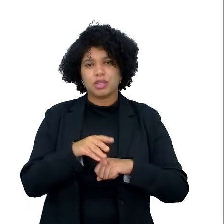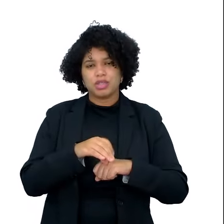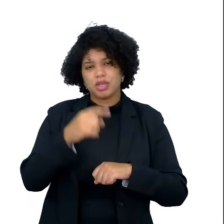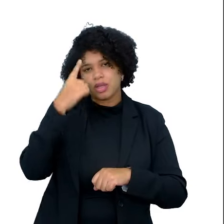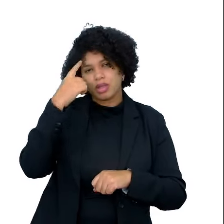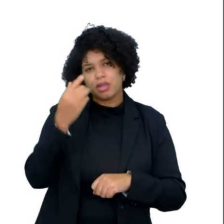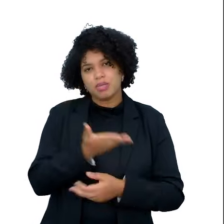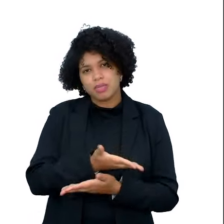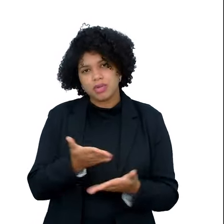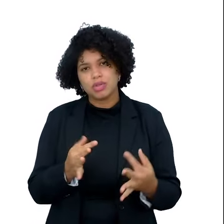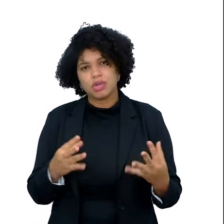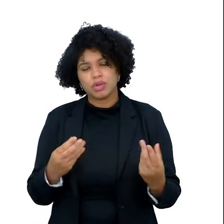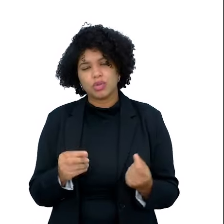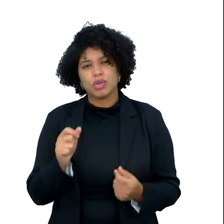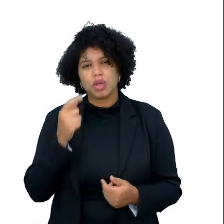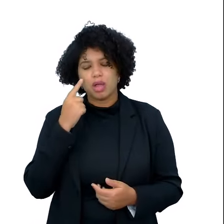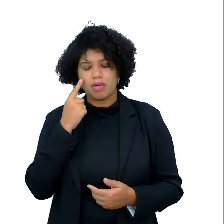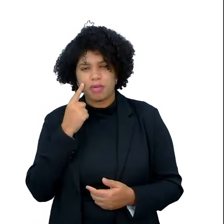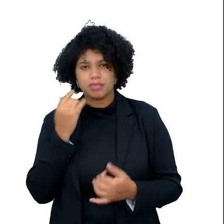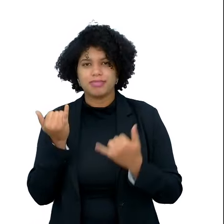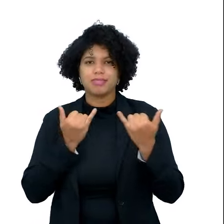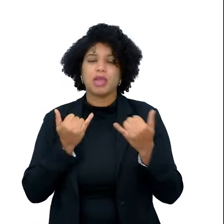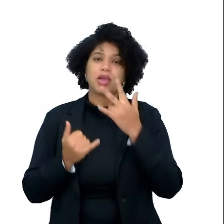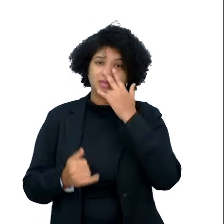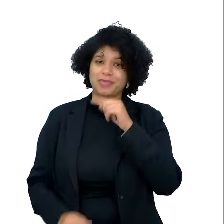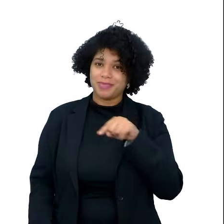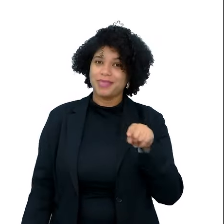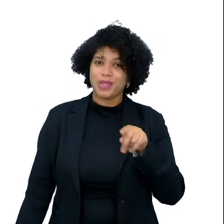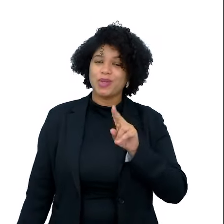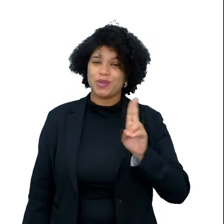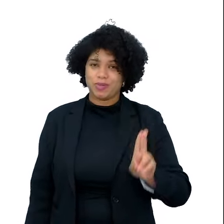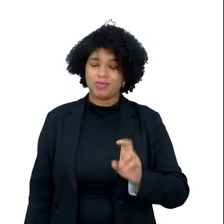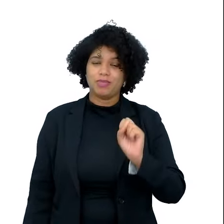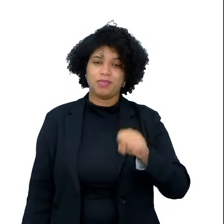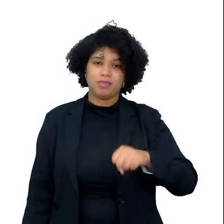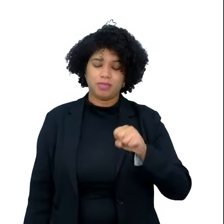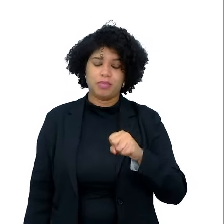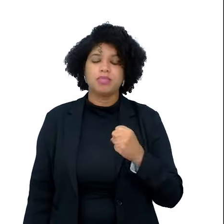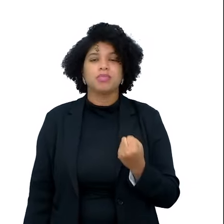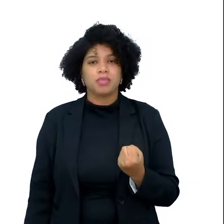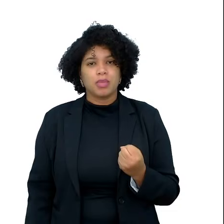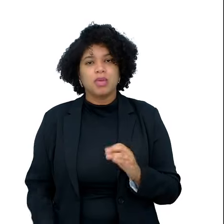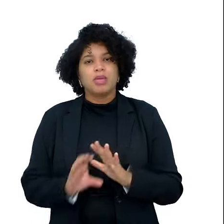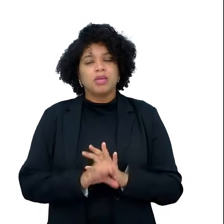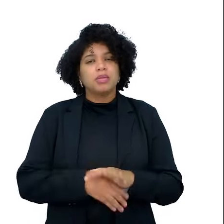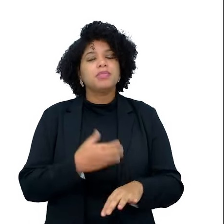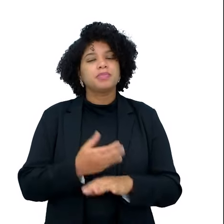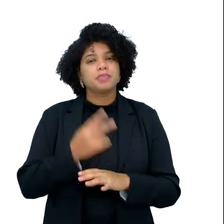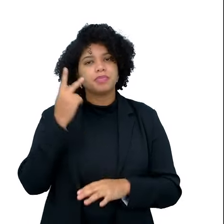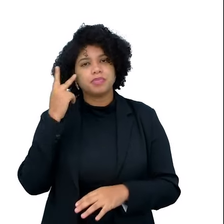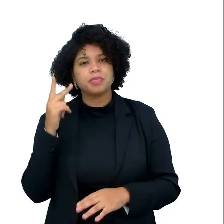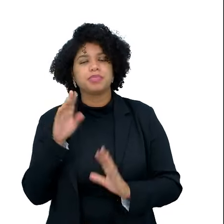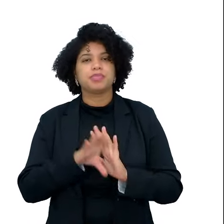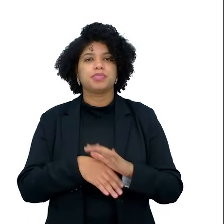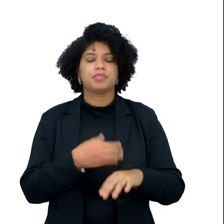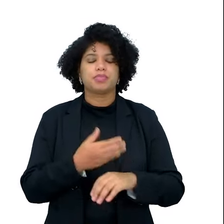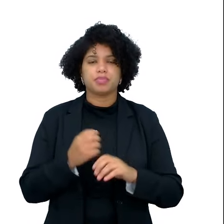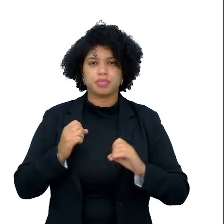vocês consultarem. Eu acredito que vocês já utilizam com frequência o Currículo em Ação, o Currículo Paulista, as